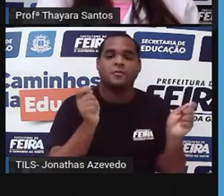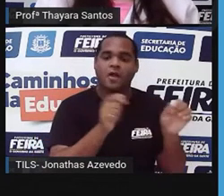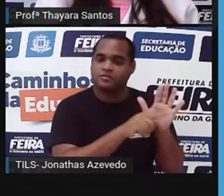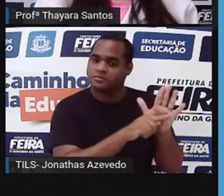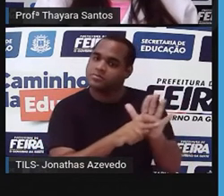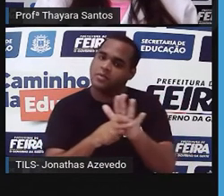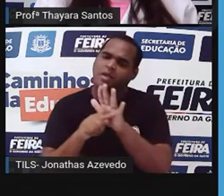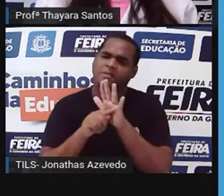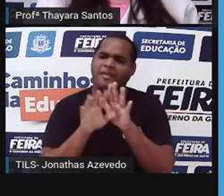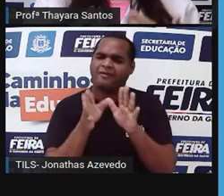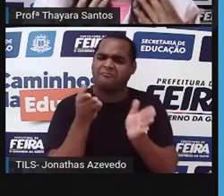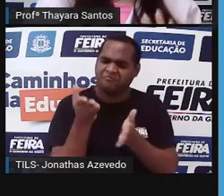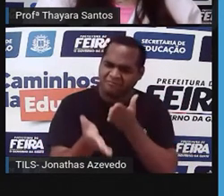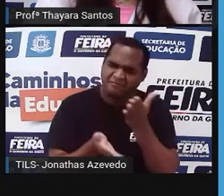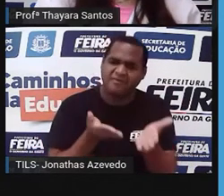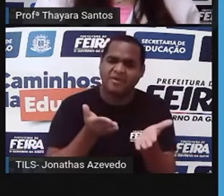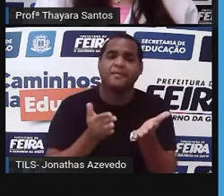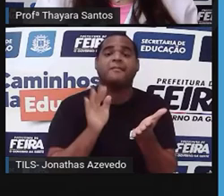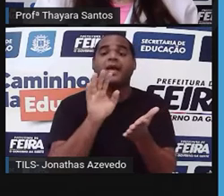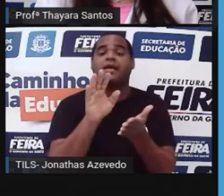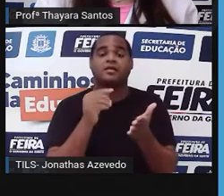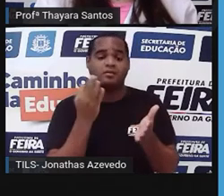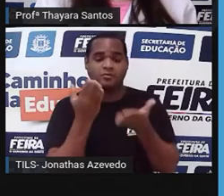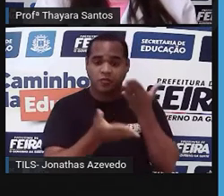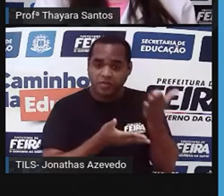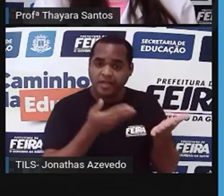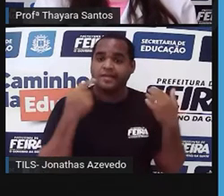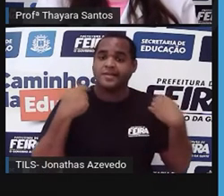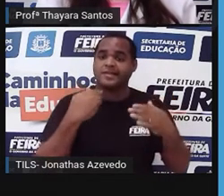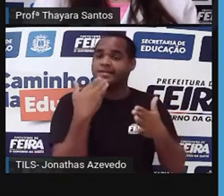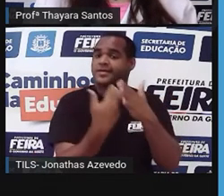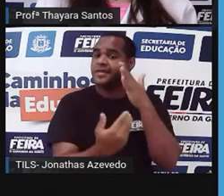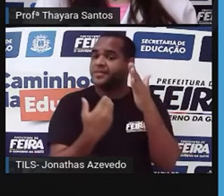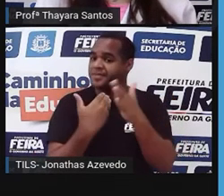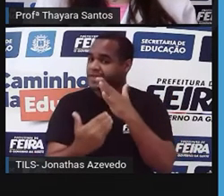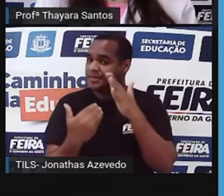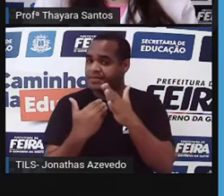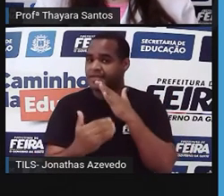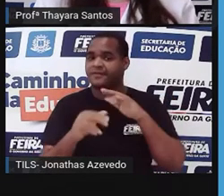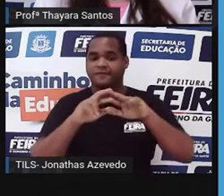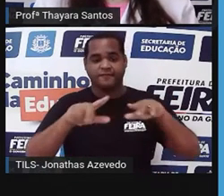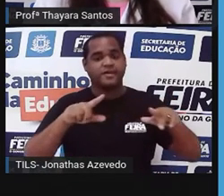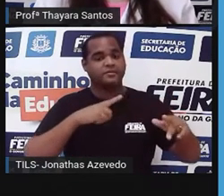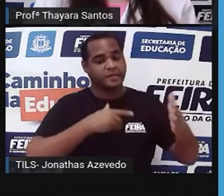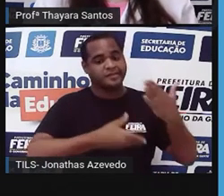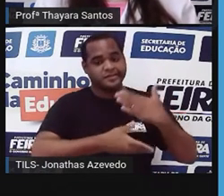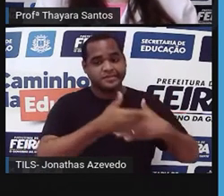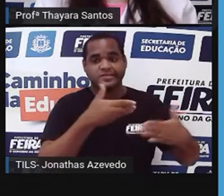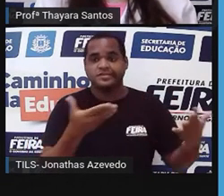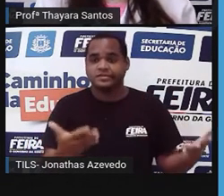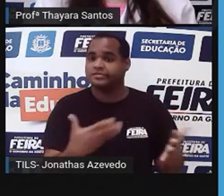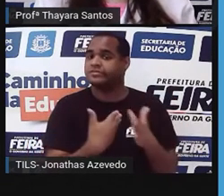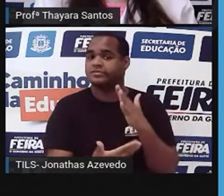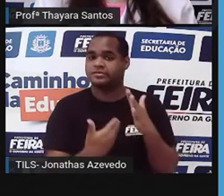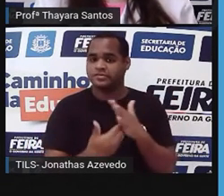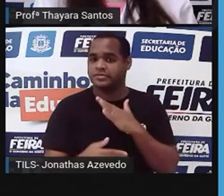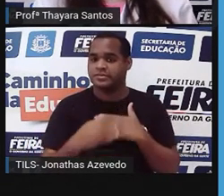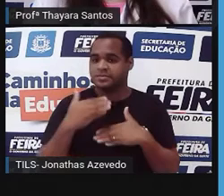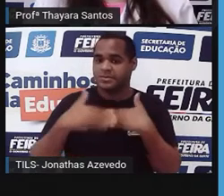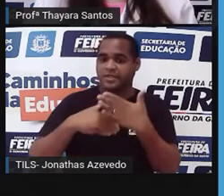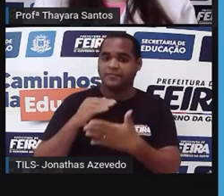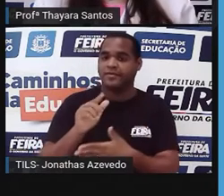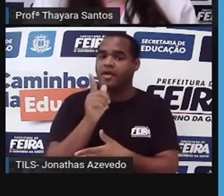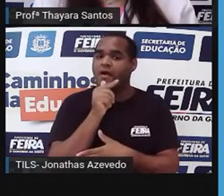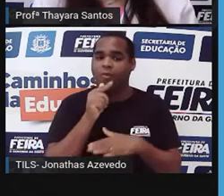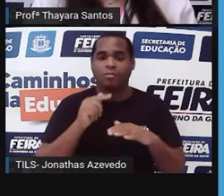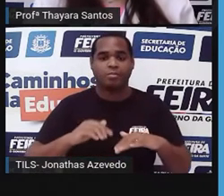só cuidar por cuidar. Se a gente não cuidar, a gente vai acabar perdendo todos esses serviços que a gente conversou aqui hoje. Já pensou se um dia a gente não tiver